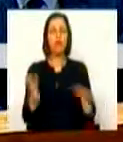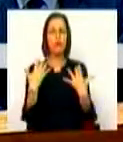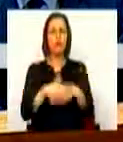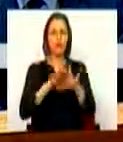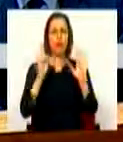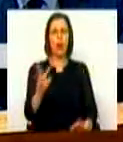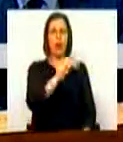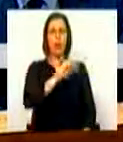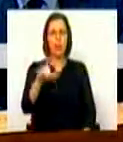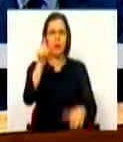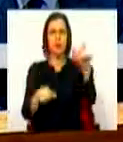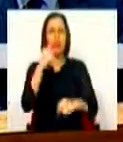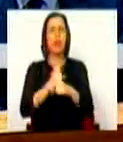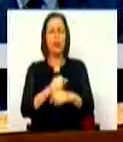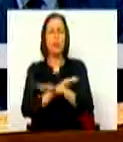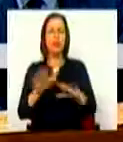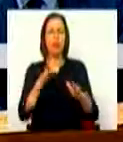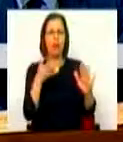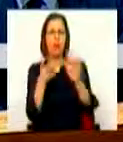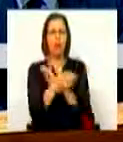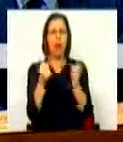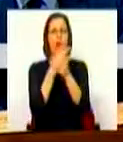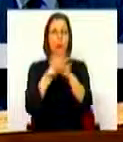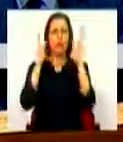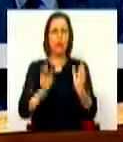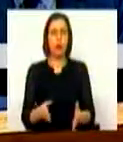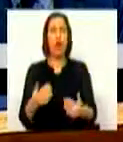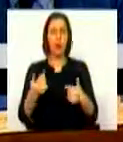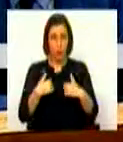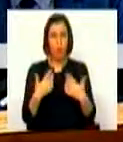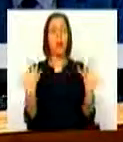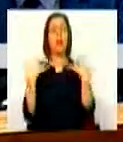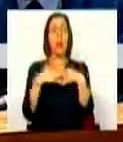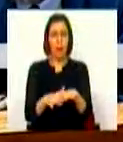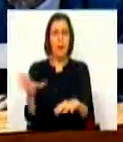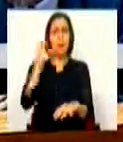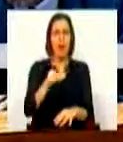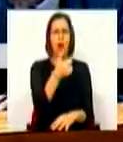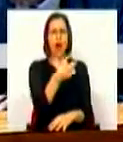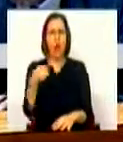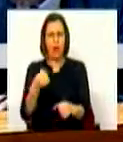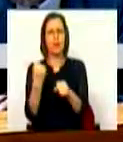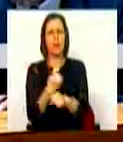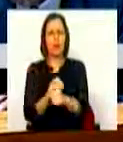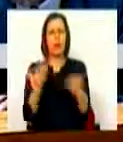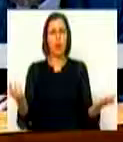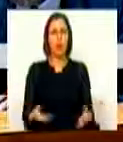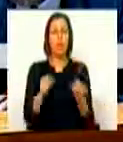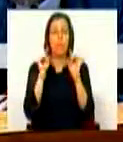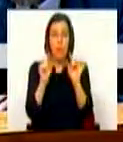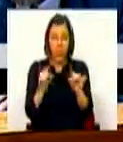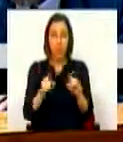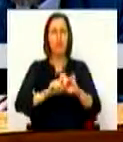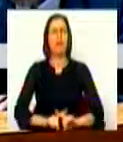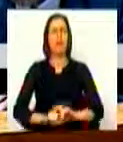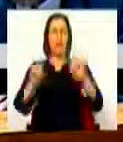integramos 300 trabalhadores nos quadros de FP e vamos integrar mais 500 trabalhadores. E essa é